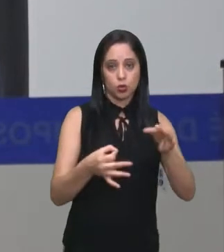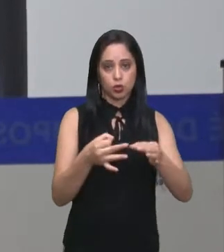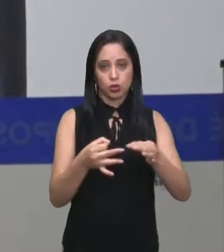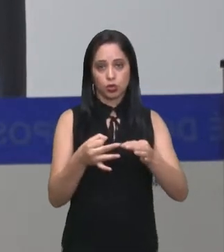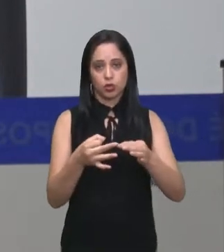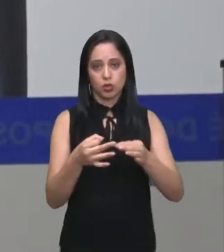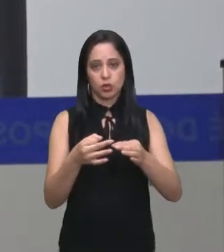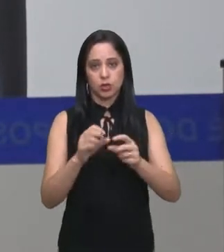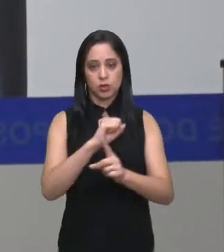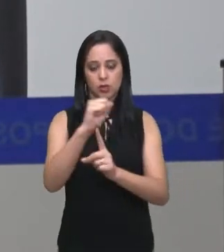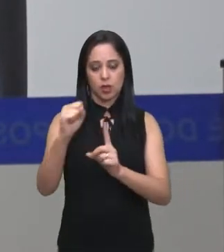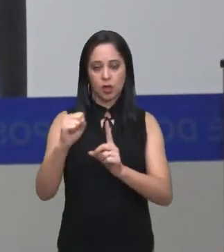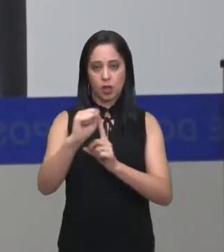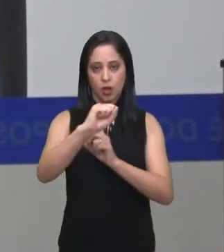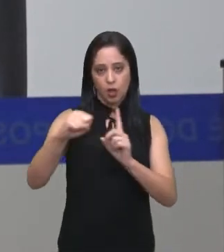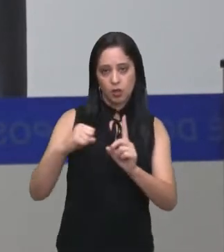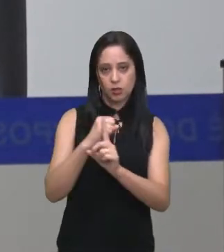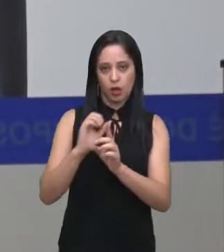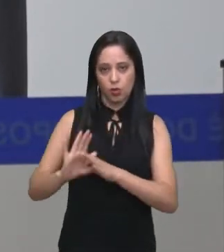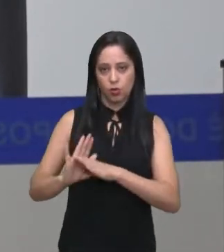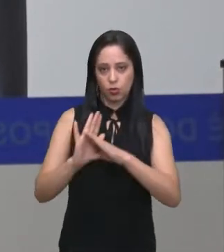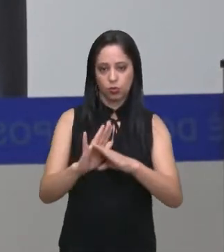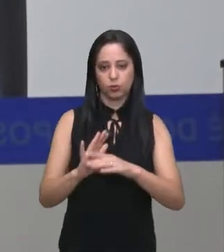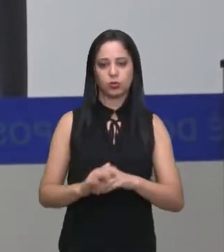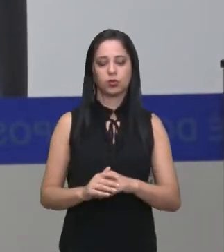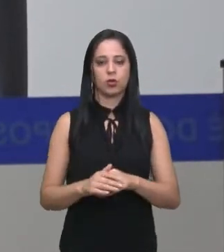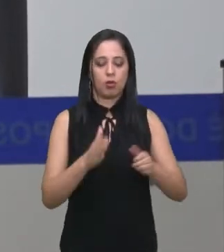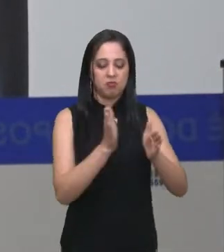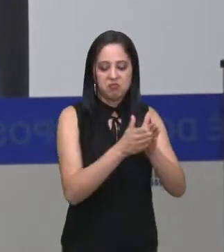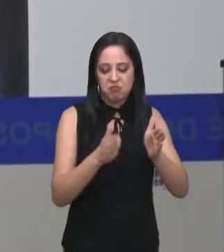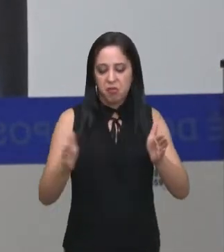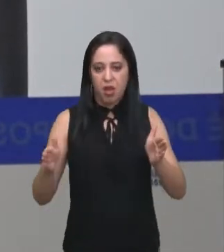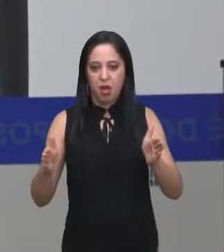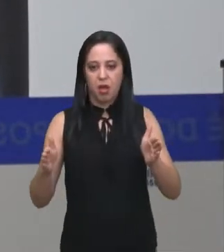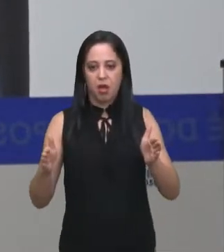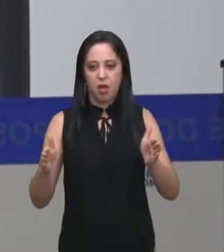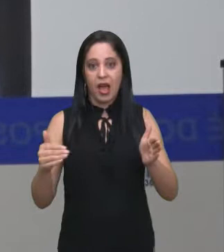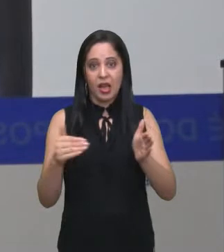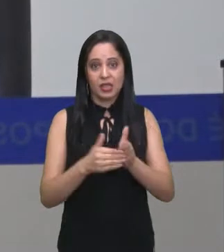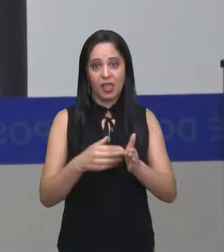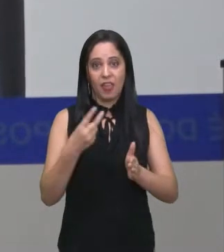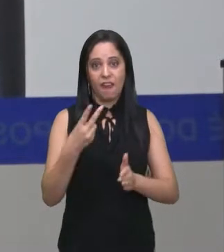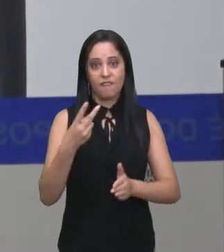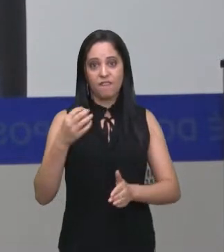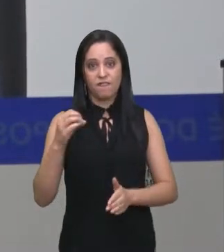e Promoção Social. O rito é ordinário. Termo do prazo para emendas: